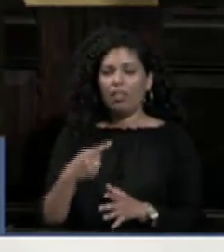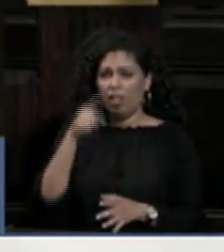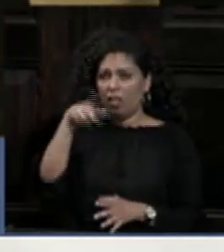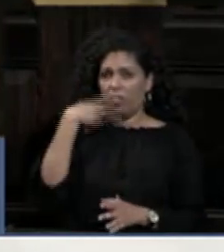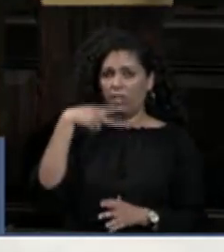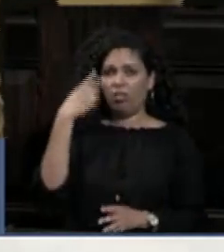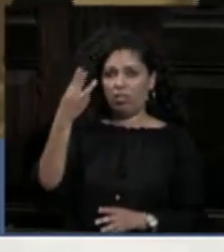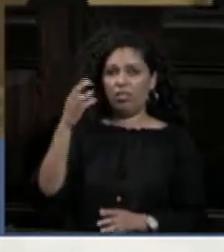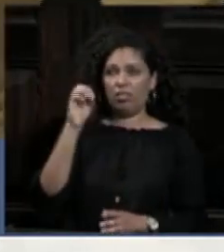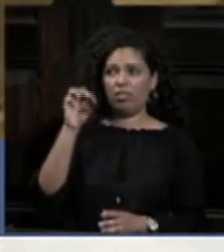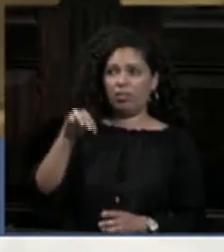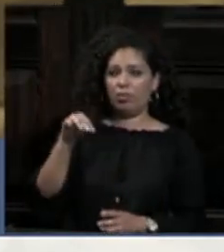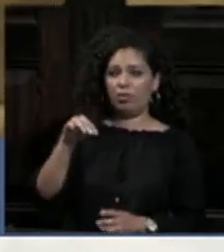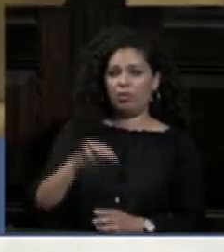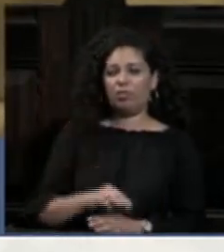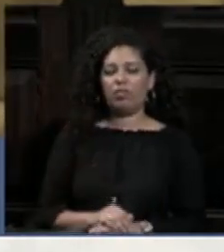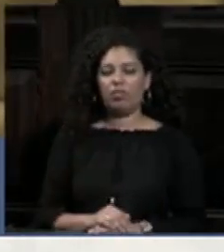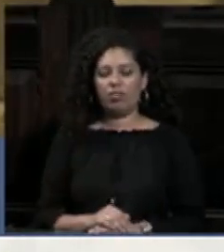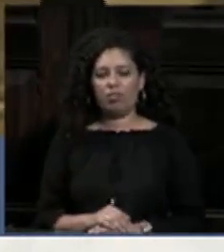minutos